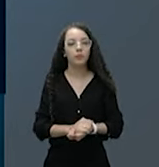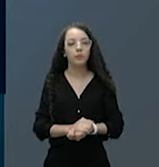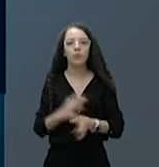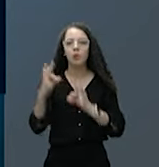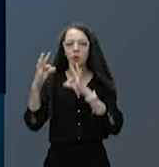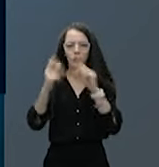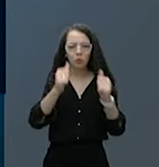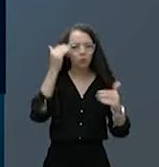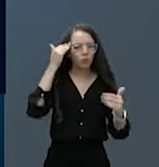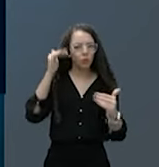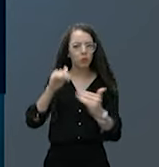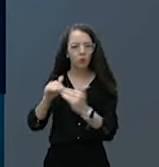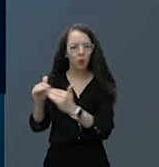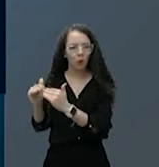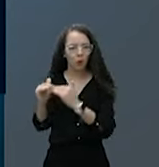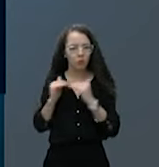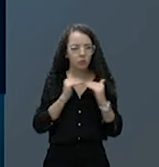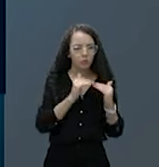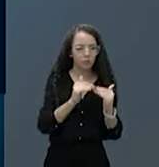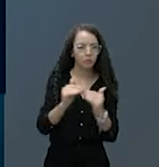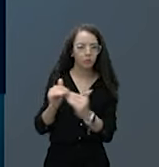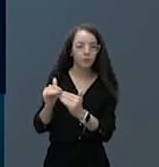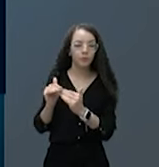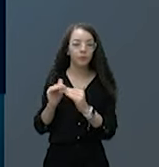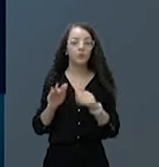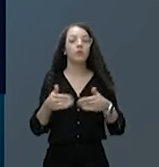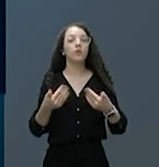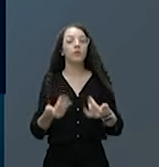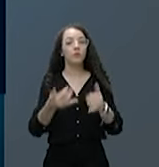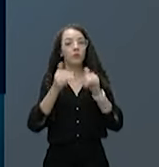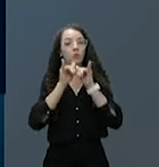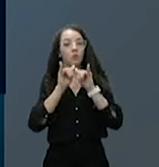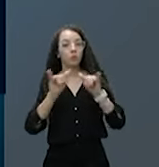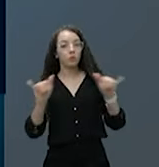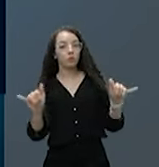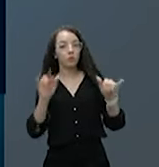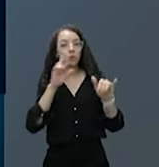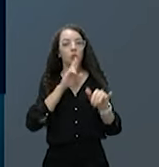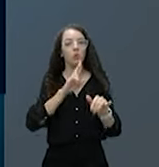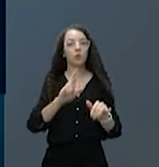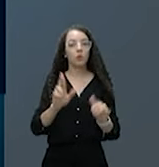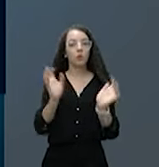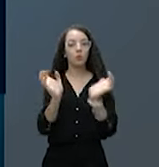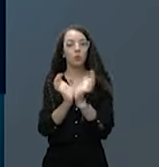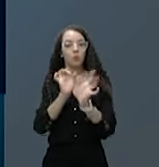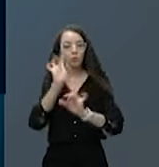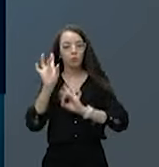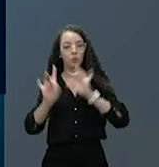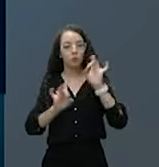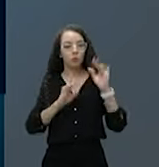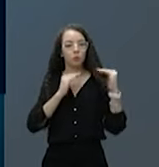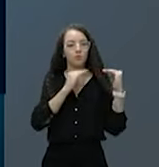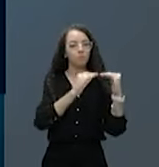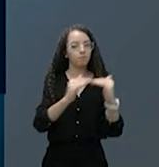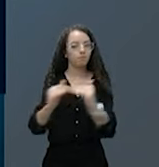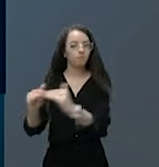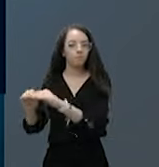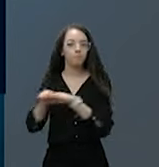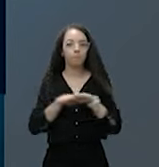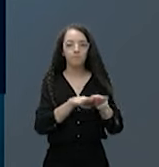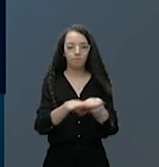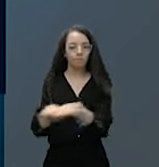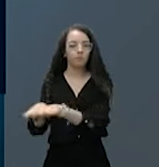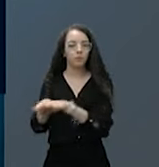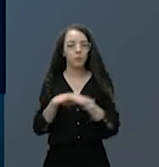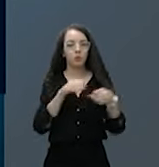acordo. Então, eu proclamo o resultado. Acordo especial por unanimidade de votos homologou